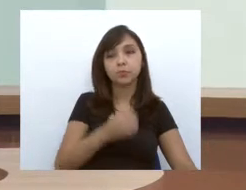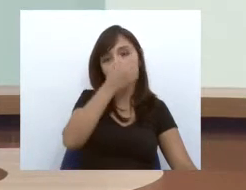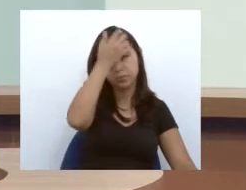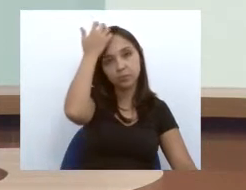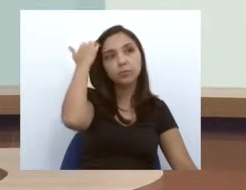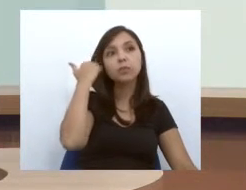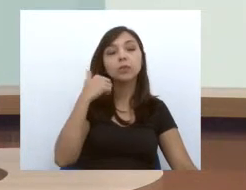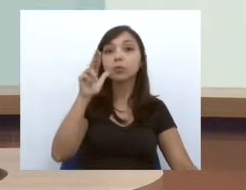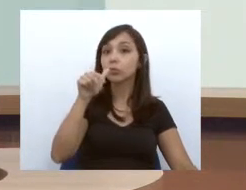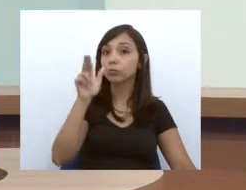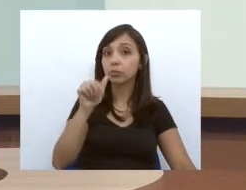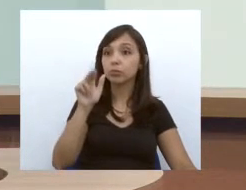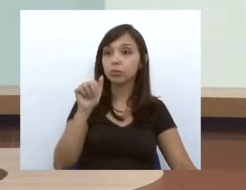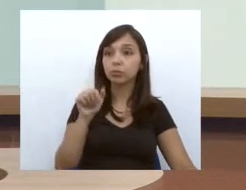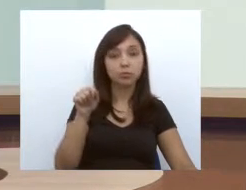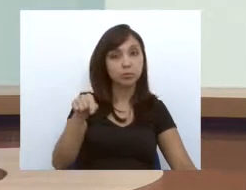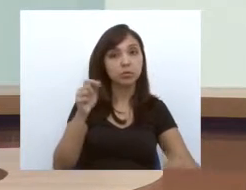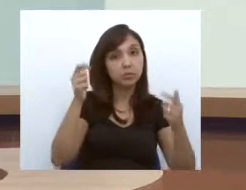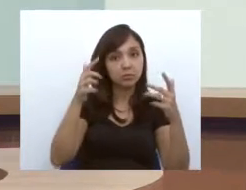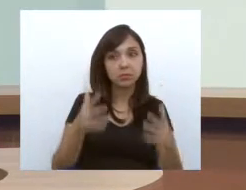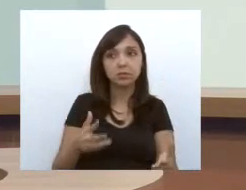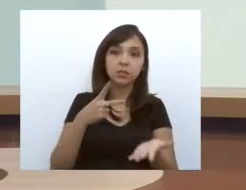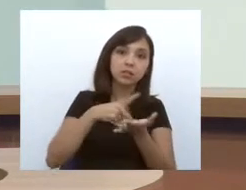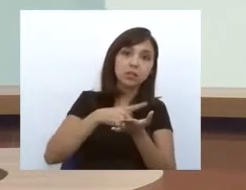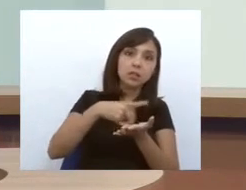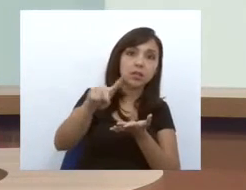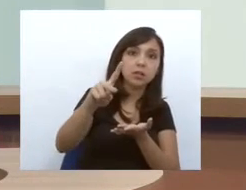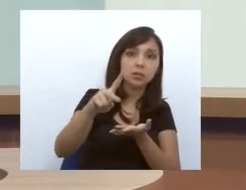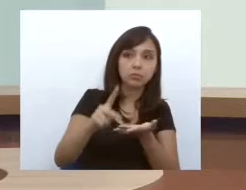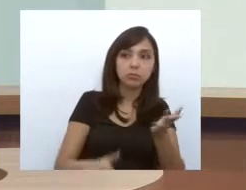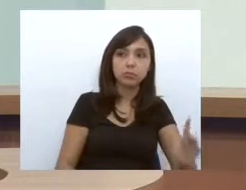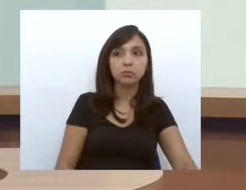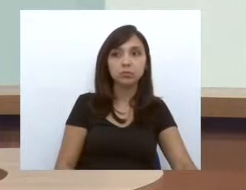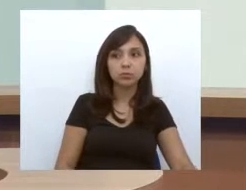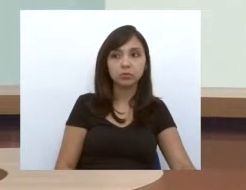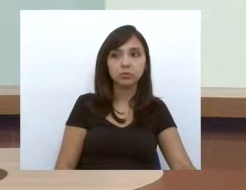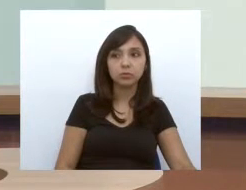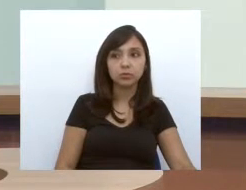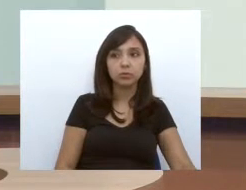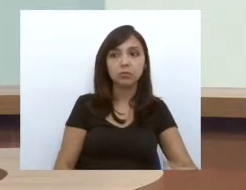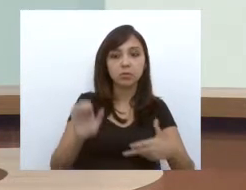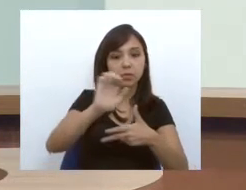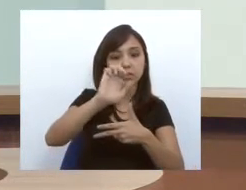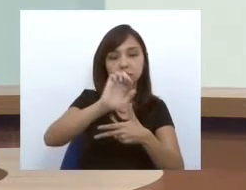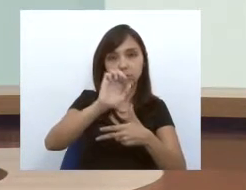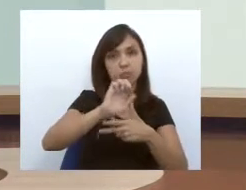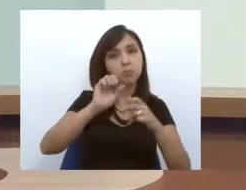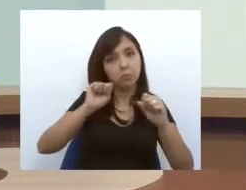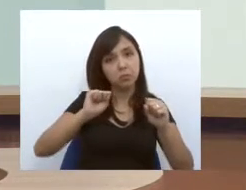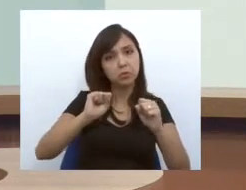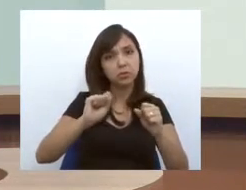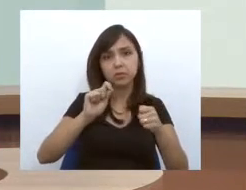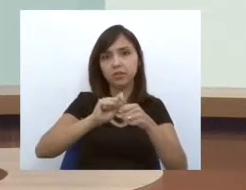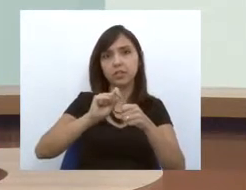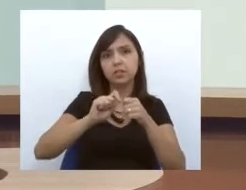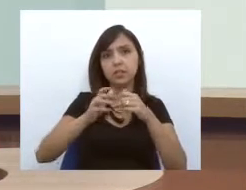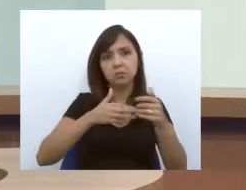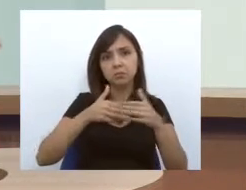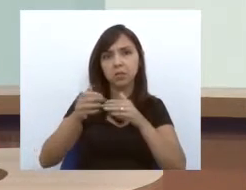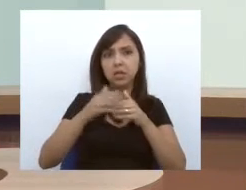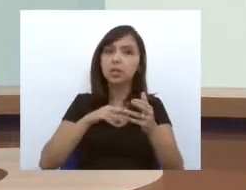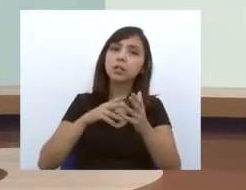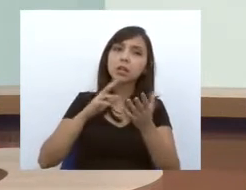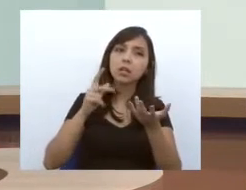jamais eu faria uma moção repudiando o executivo. Eu posso fazer, repudiando por 5